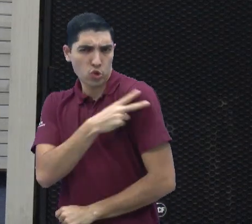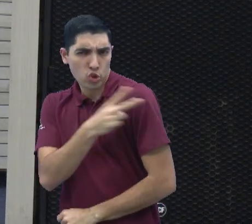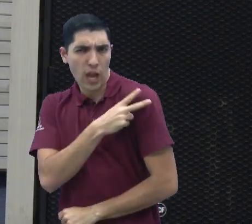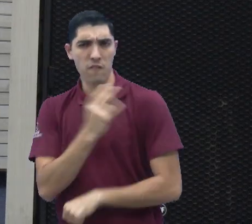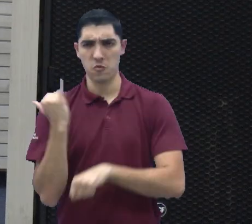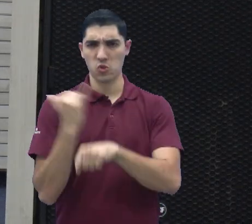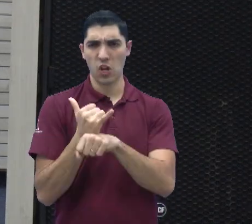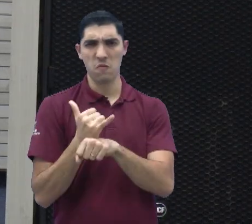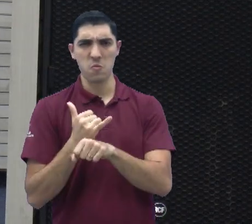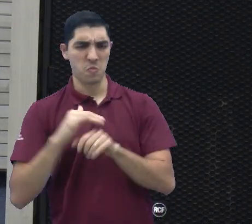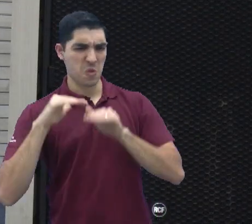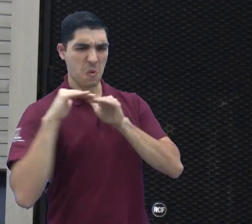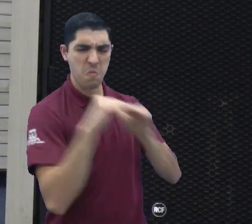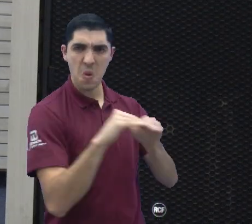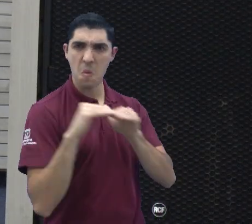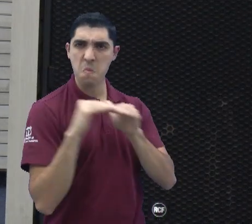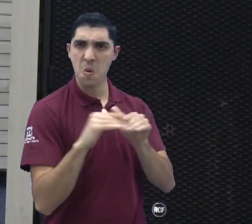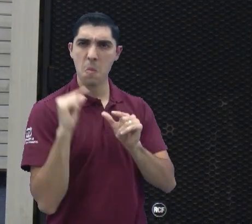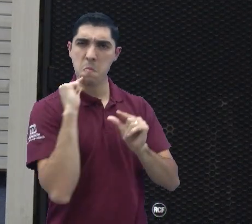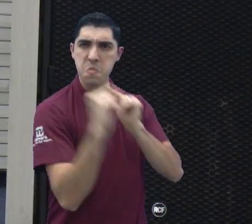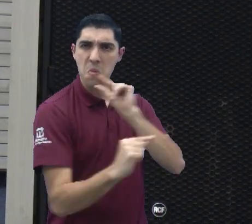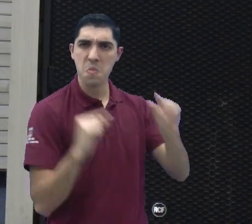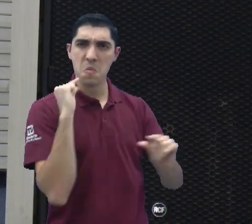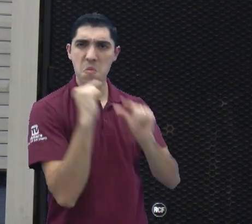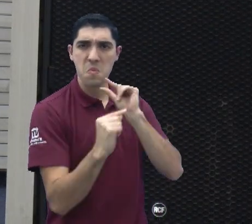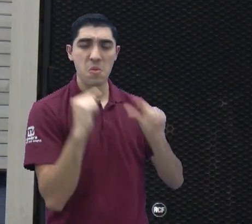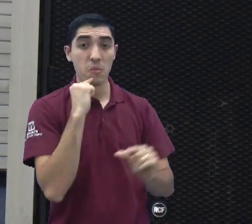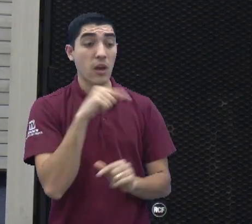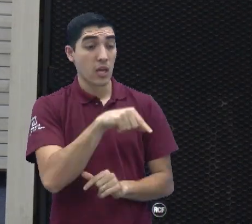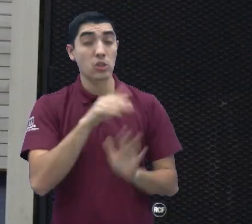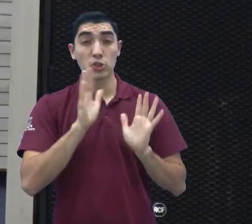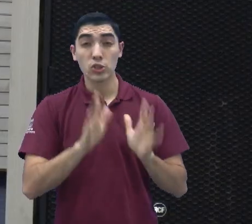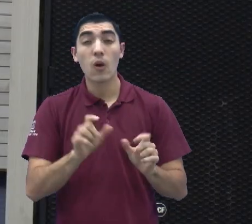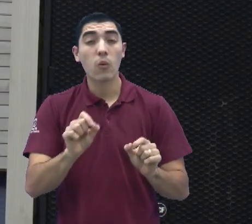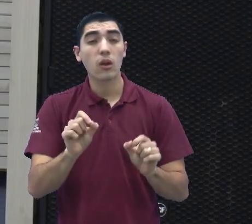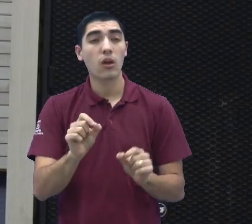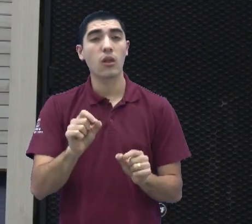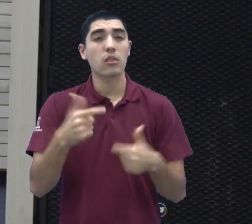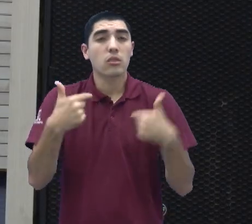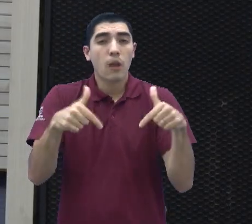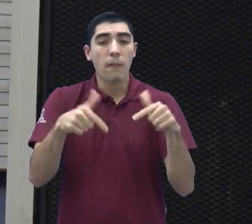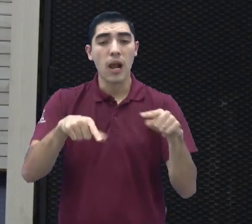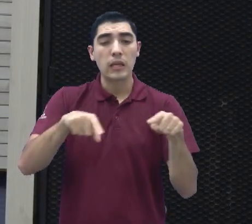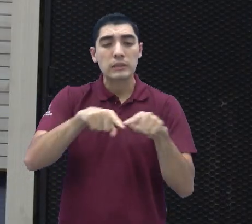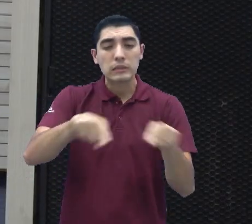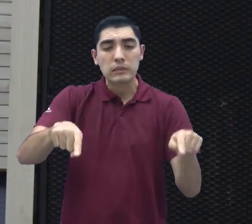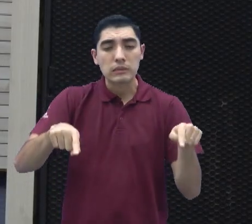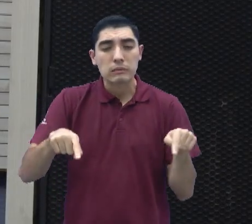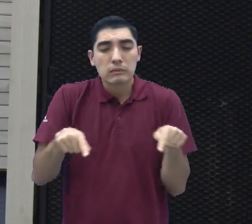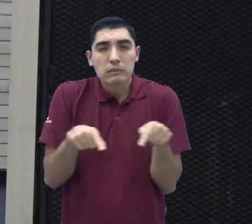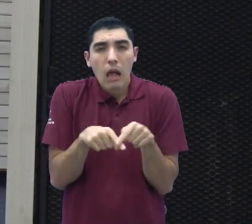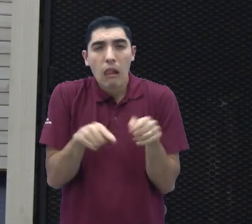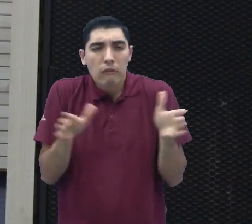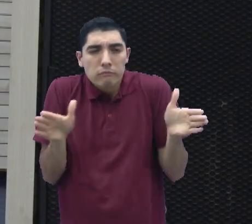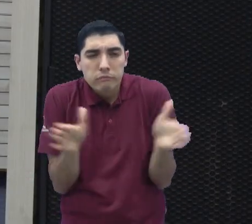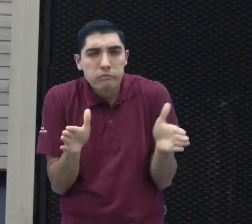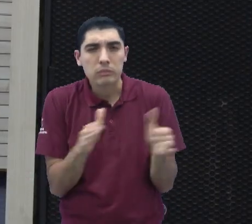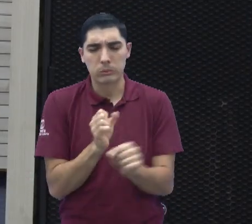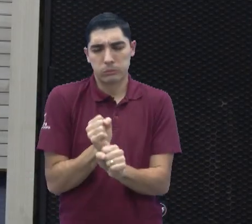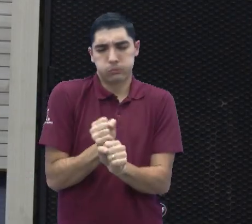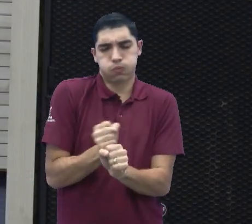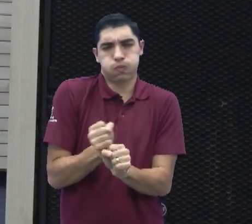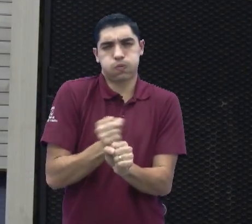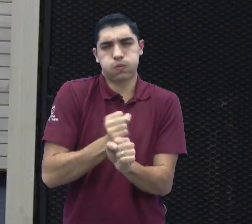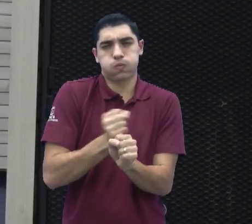deixaram ele numa sala fechada por vários anos. Então, eu quero aqui, então, me solidarizar